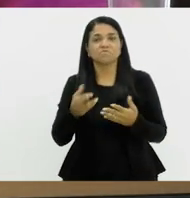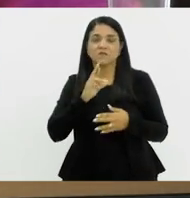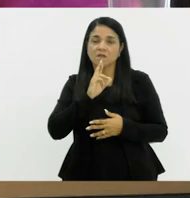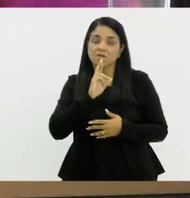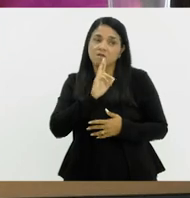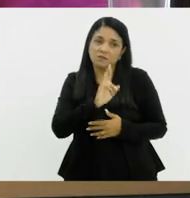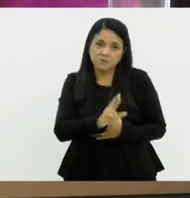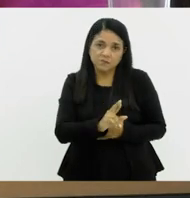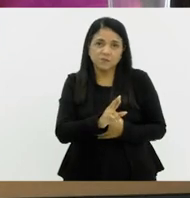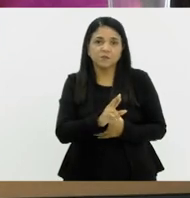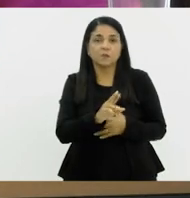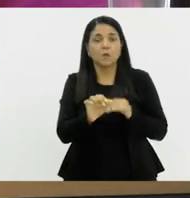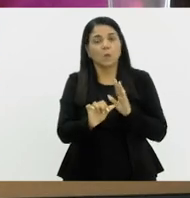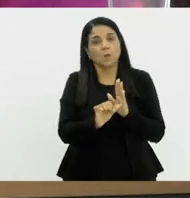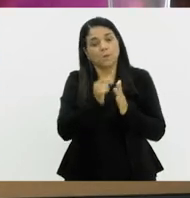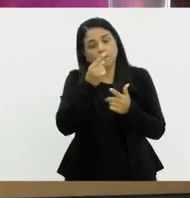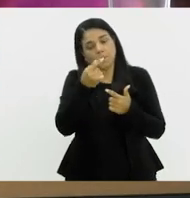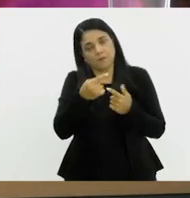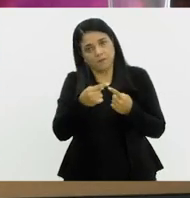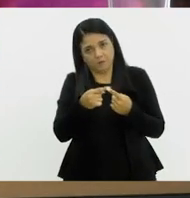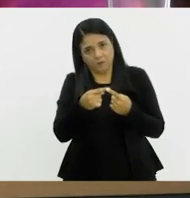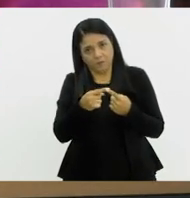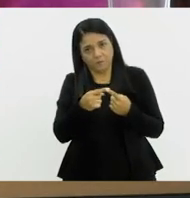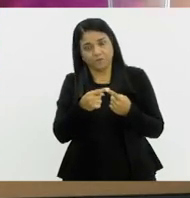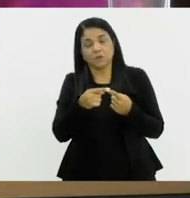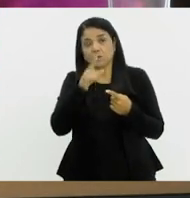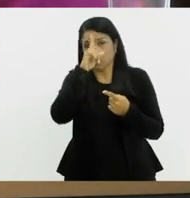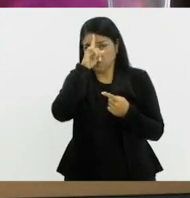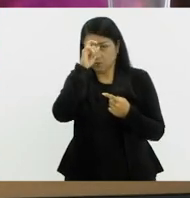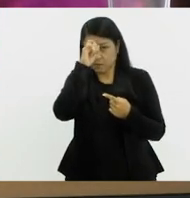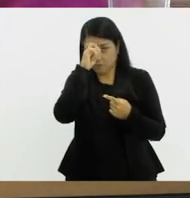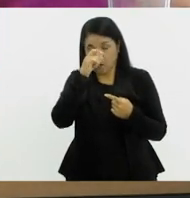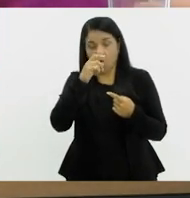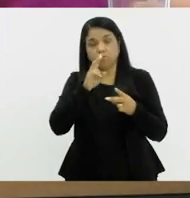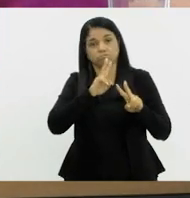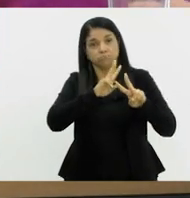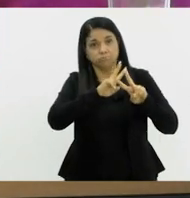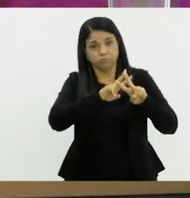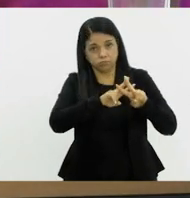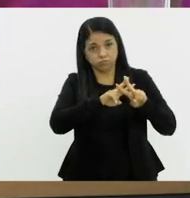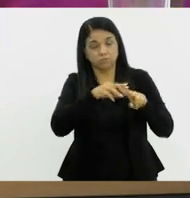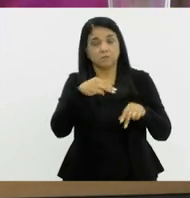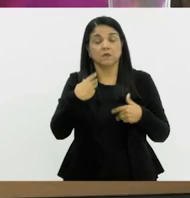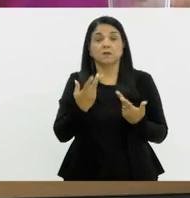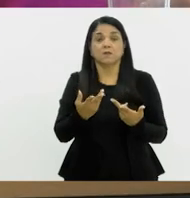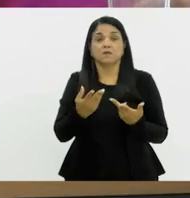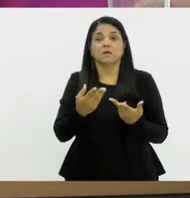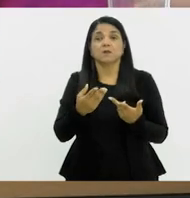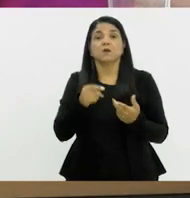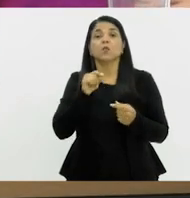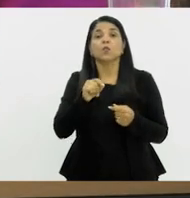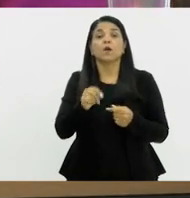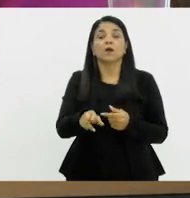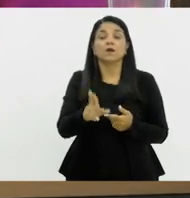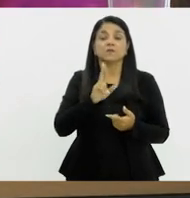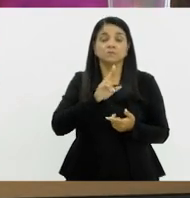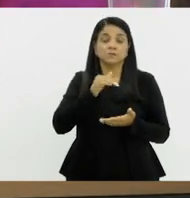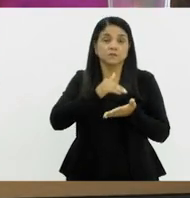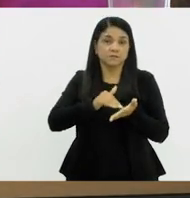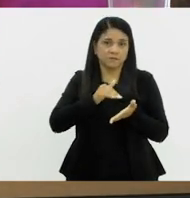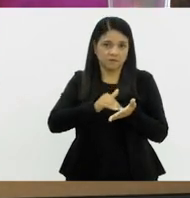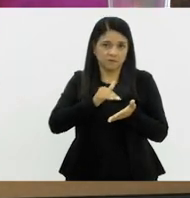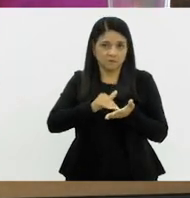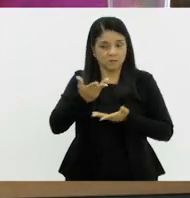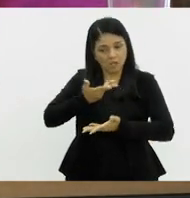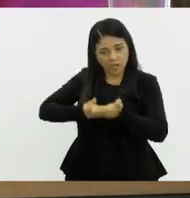respondendo, né, o seu primeiro ponto aqui, a questão do Hospital Sanatório Penal, qual foi a resposta que a Secretaria deu após essa articulação com a